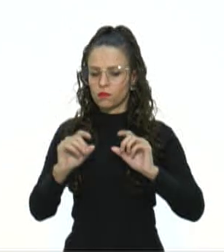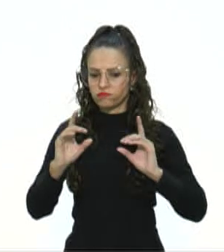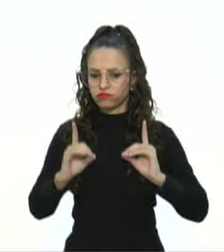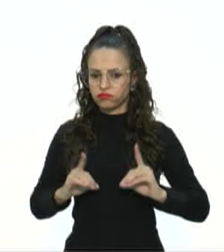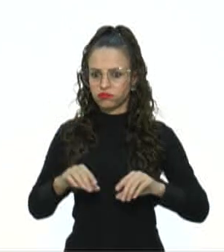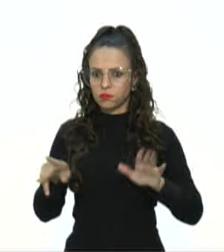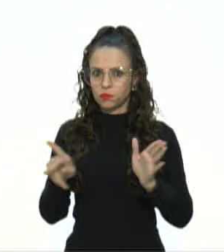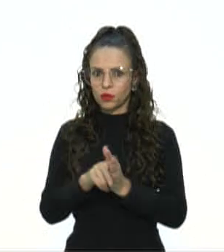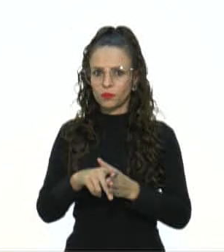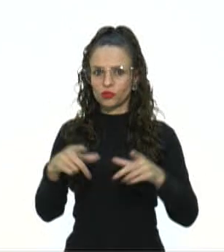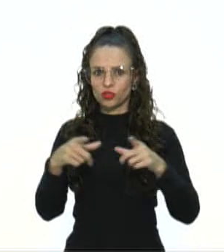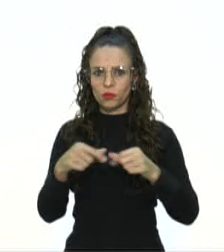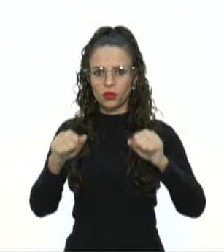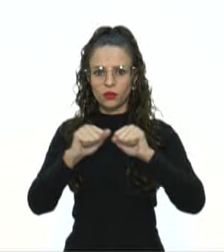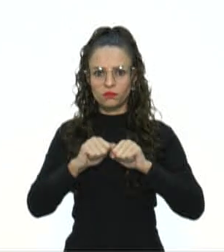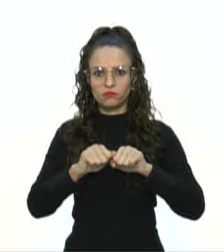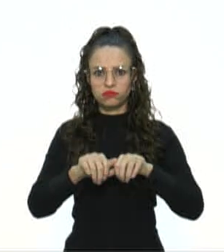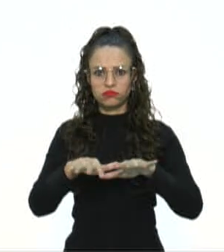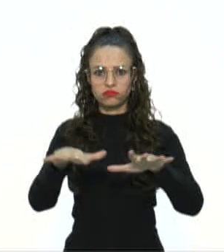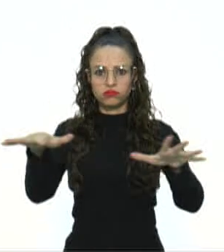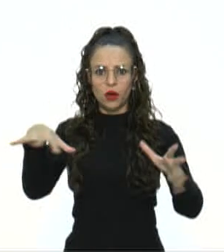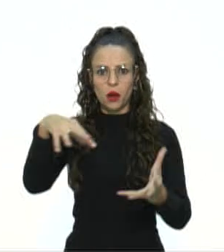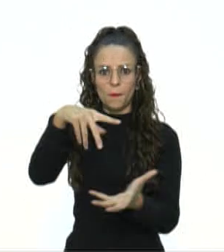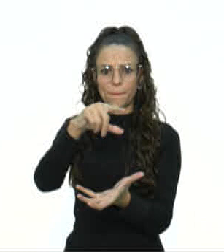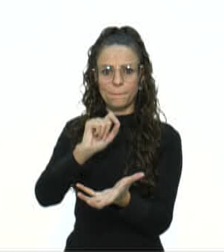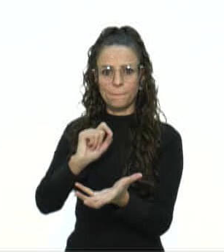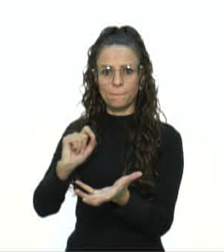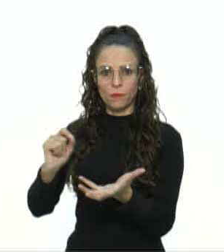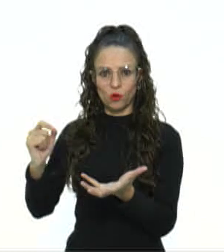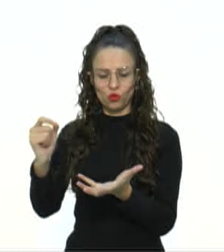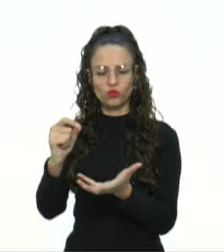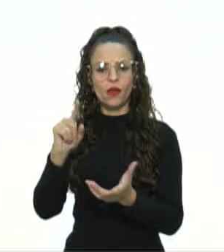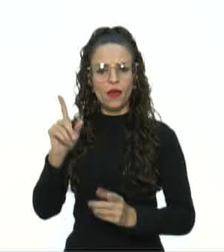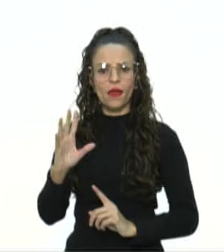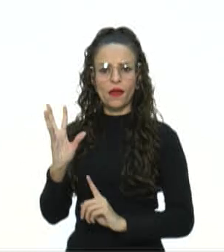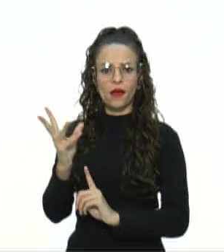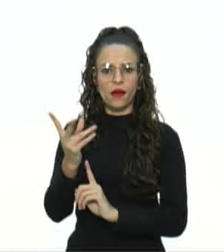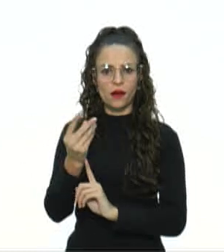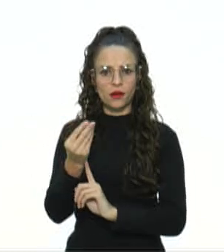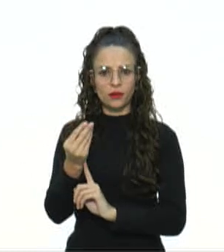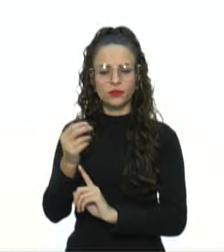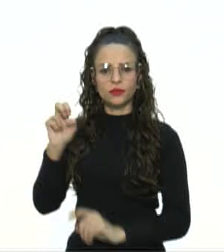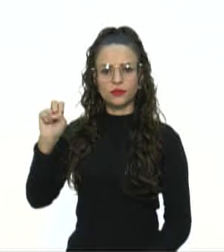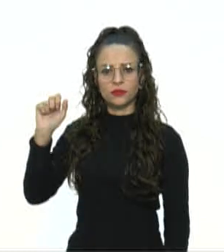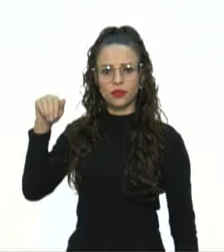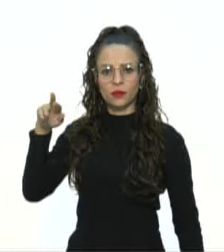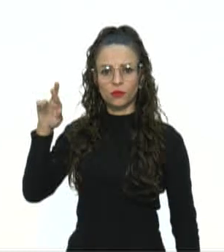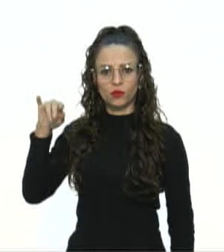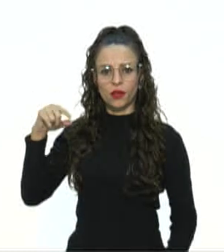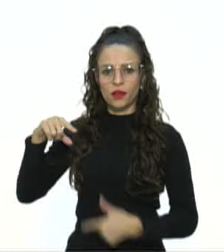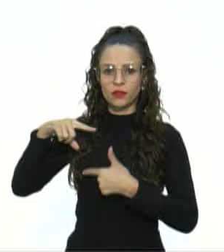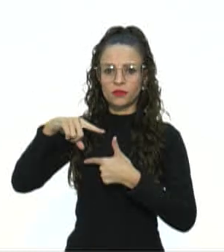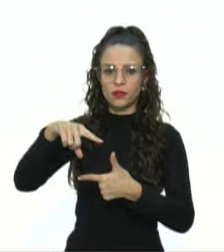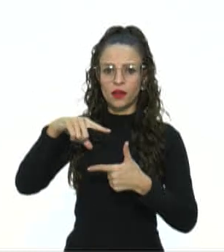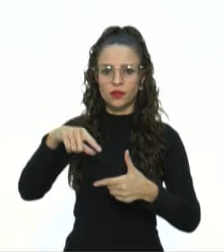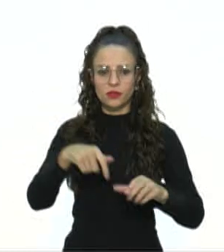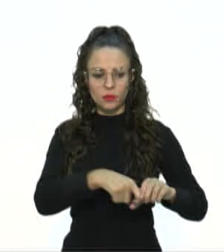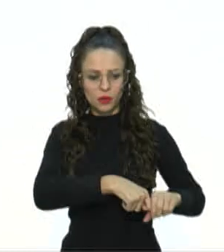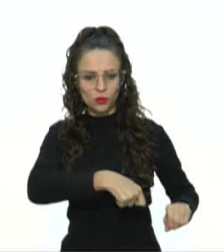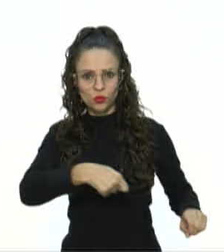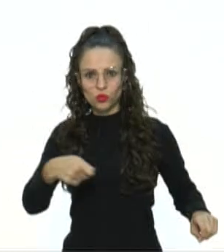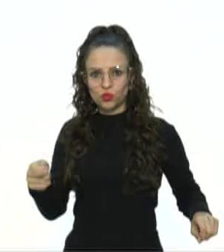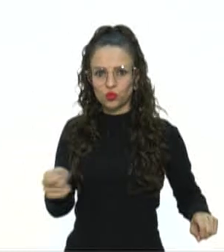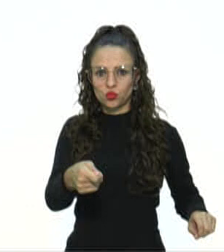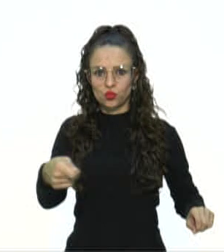mundo. Descendo diretamente do Kenjutsu, que é a arte samurai da tradicional esgrima japonesa. O Kendo foi